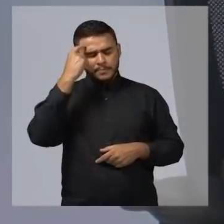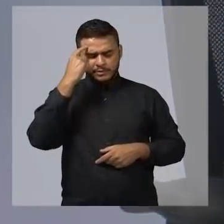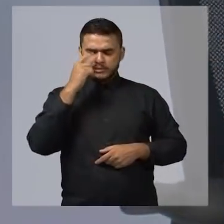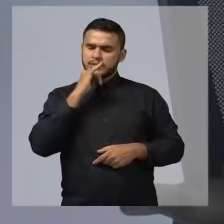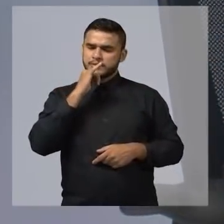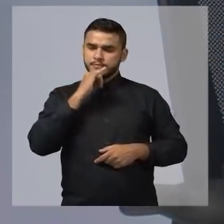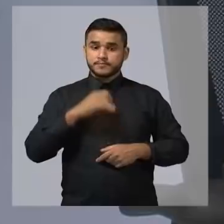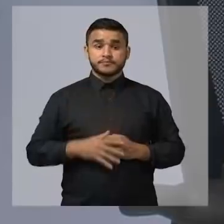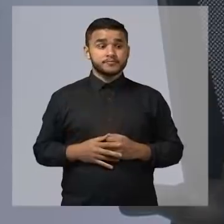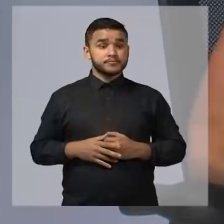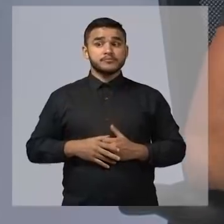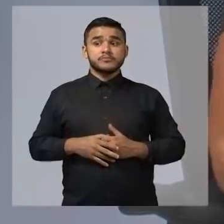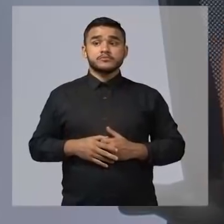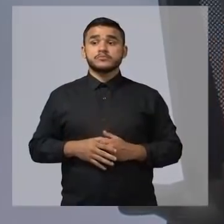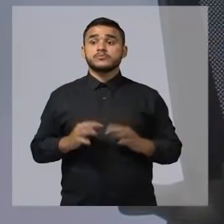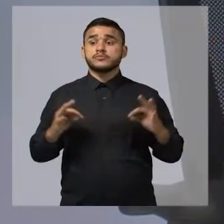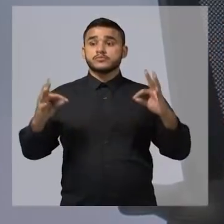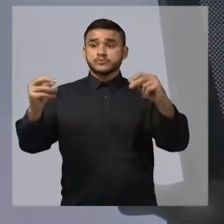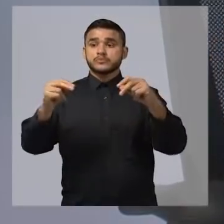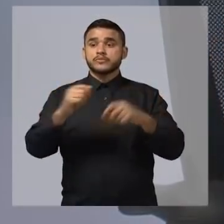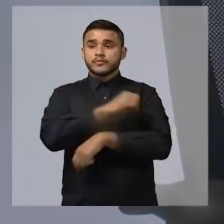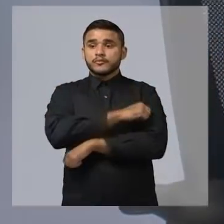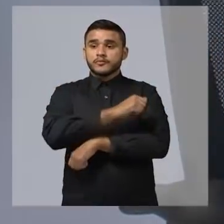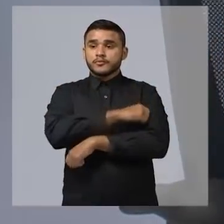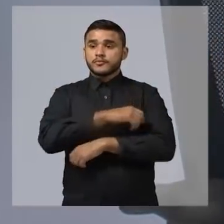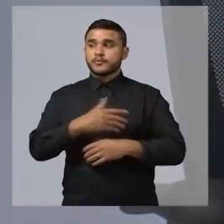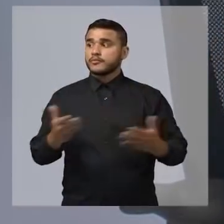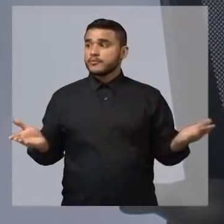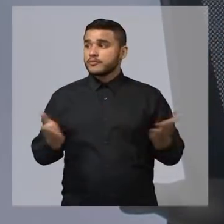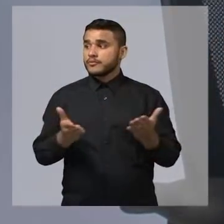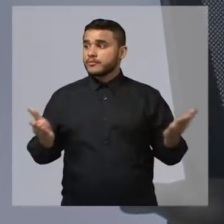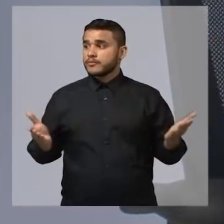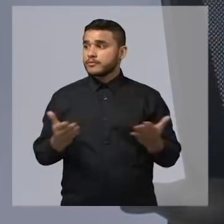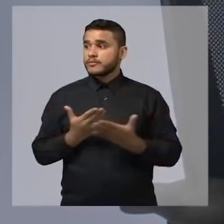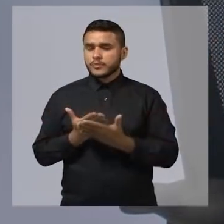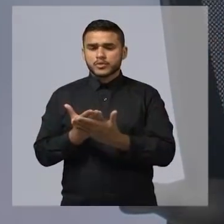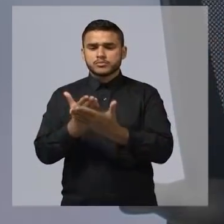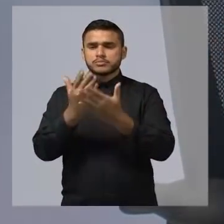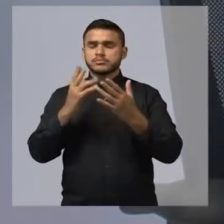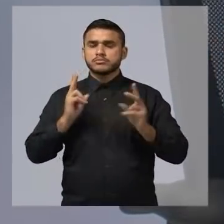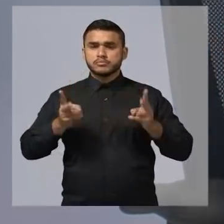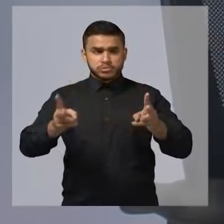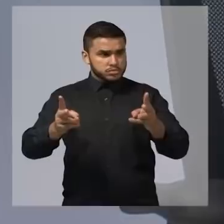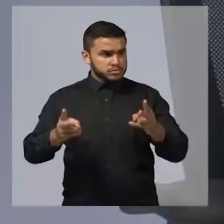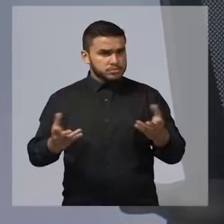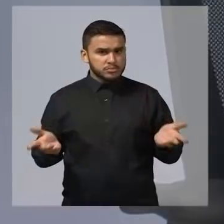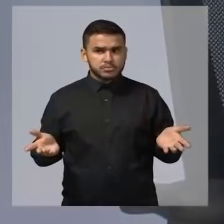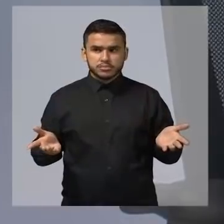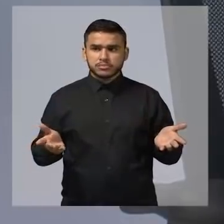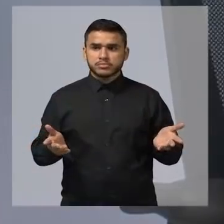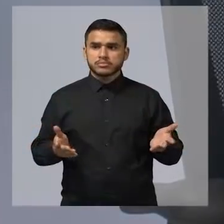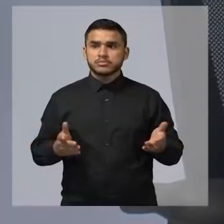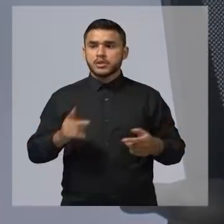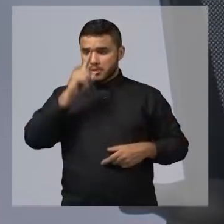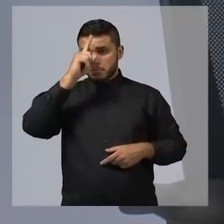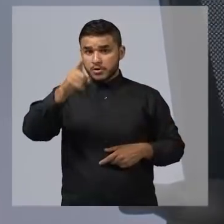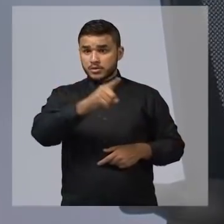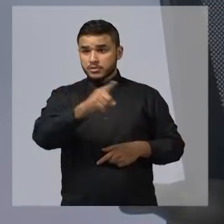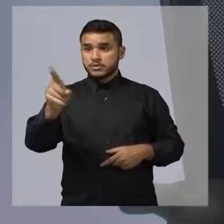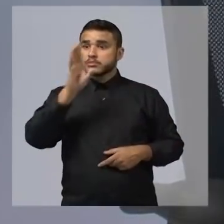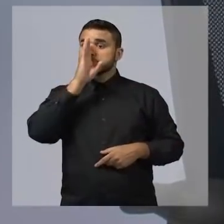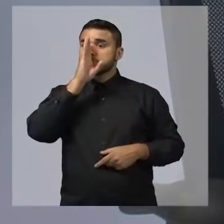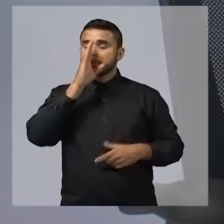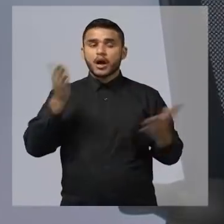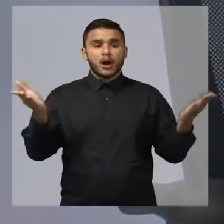senhora, os alunos estão uma bagunça. Pessoal, vamos avançar na matéria assim, na bagunça mesmo. Não, primeiro a senhora tem, pessoal, silêncio, agora eu vou transmitir para a gente poder progredir na